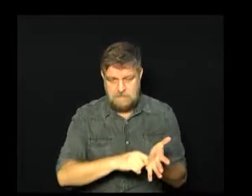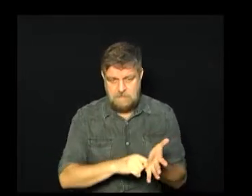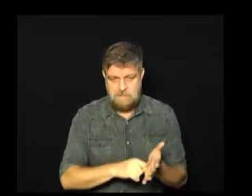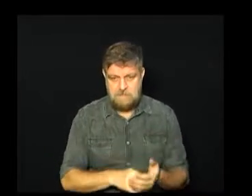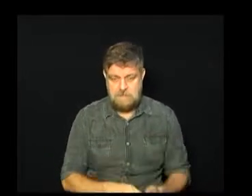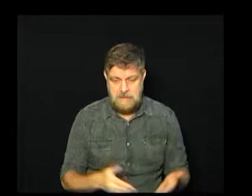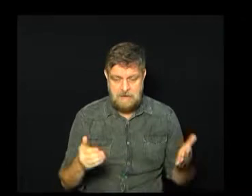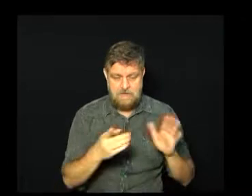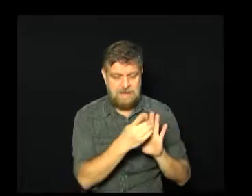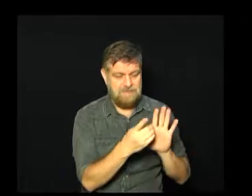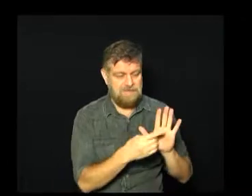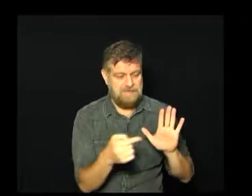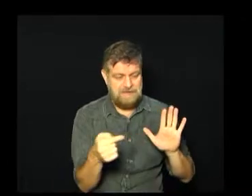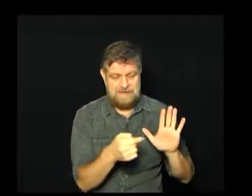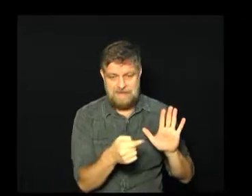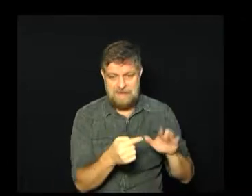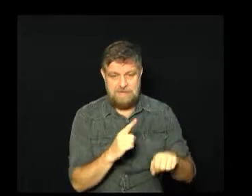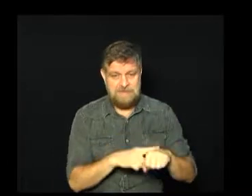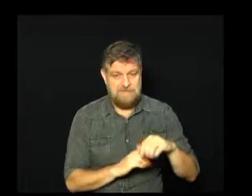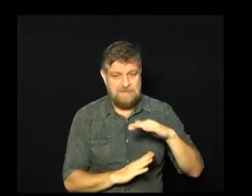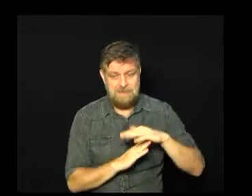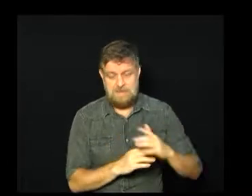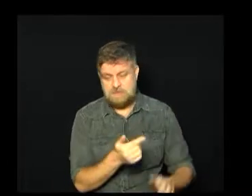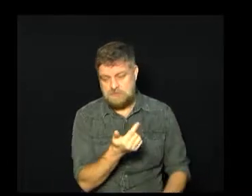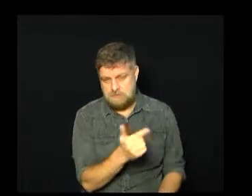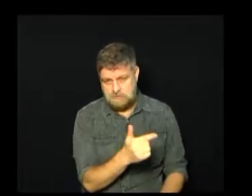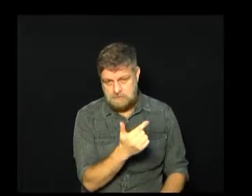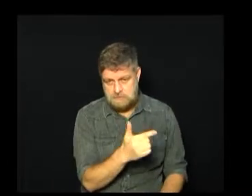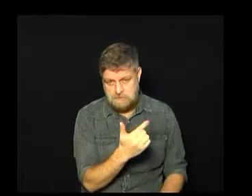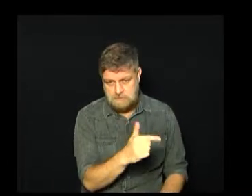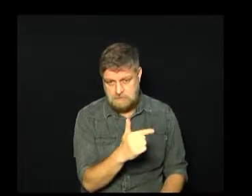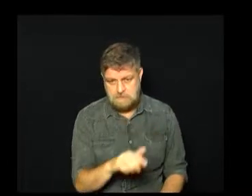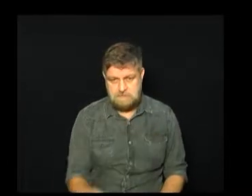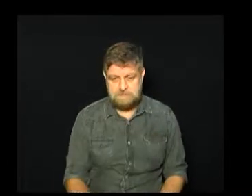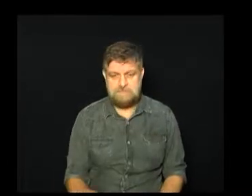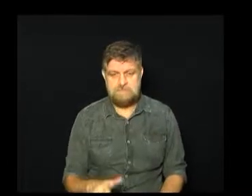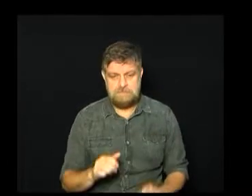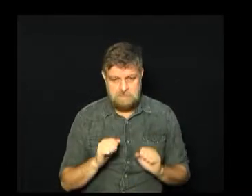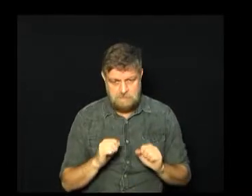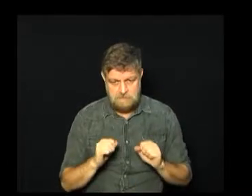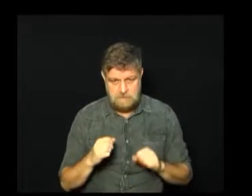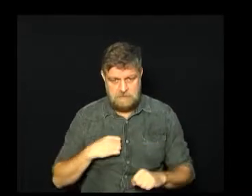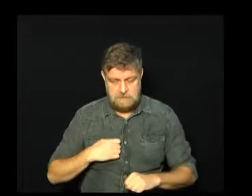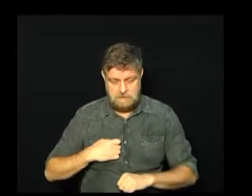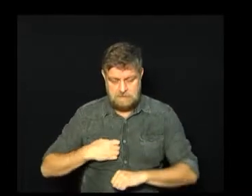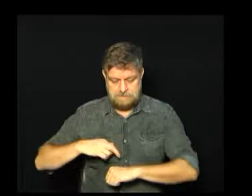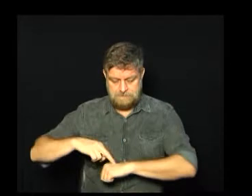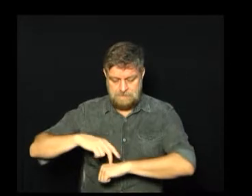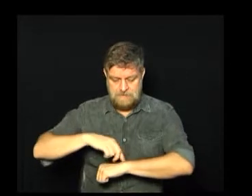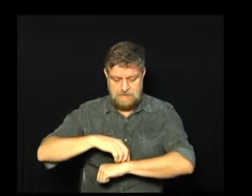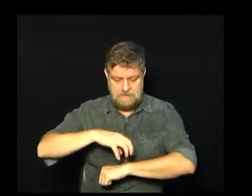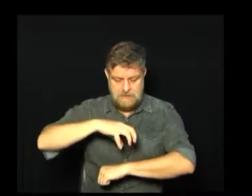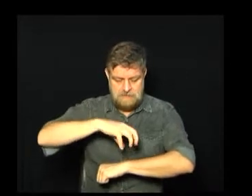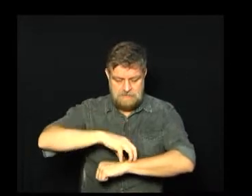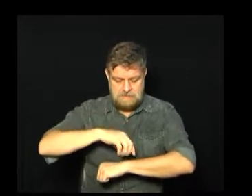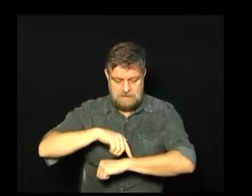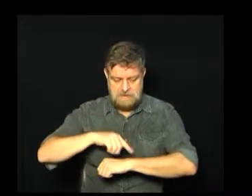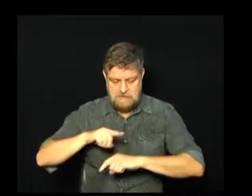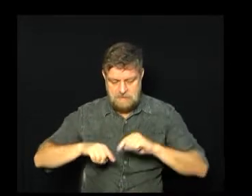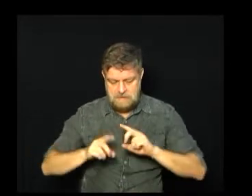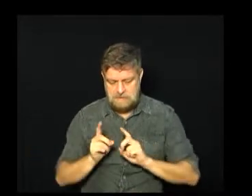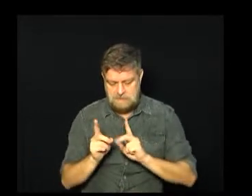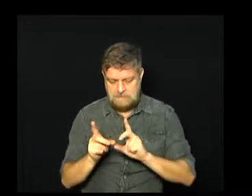novo decreto, tá, para você inserir o seu equipamento, o seu parklet. Também a questão da